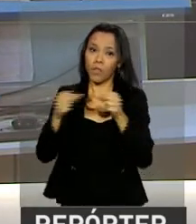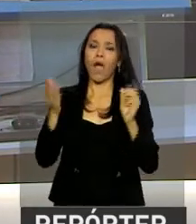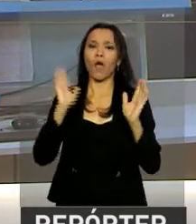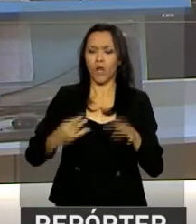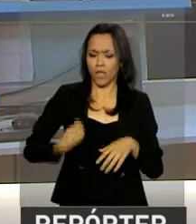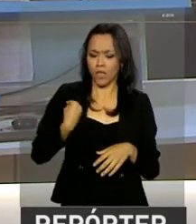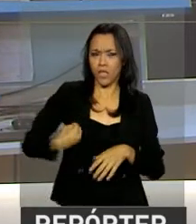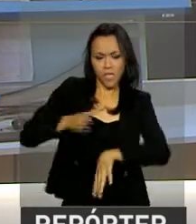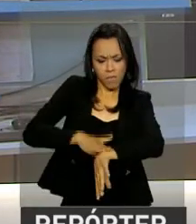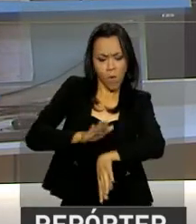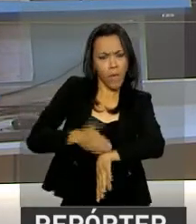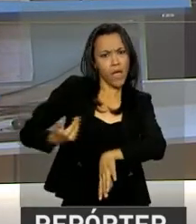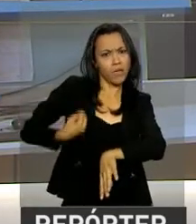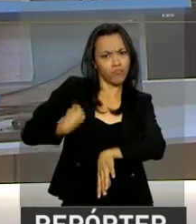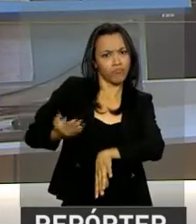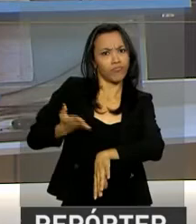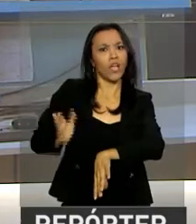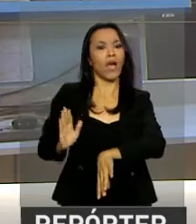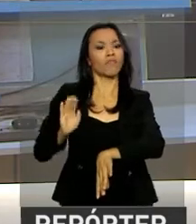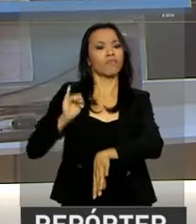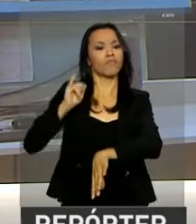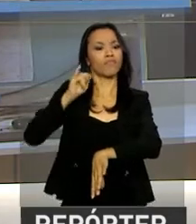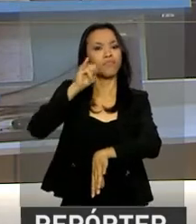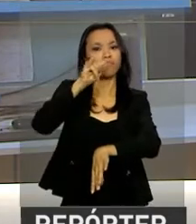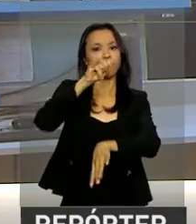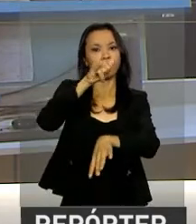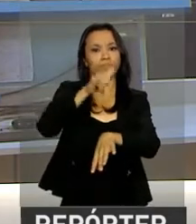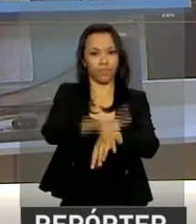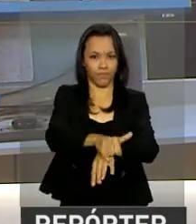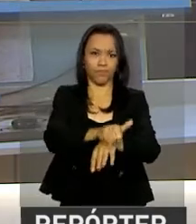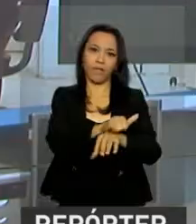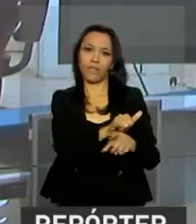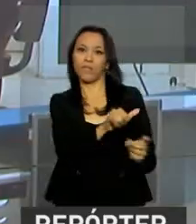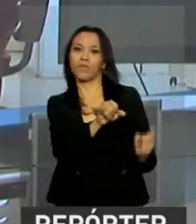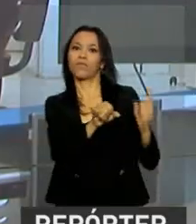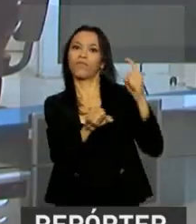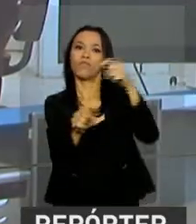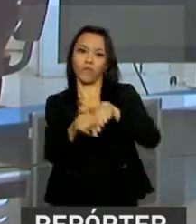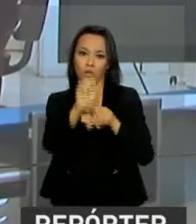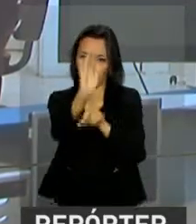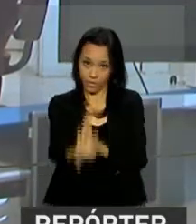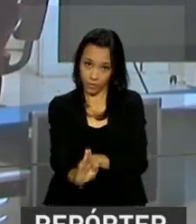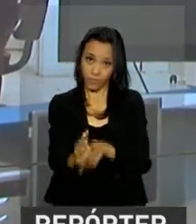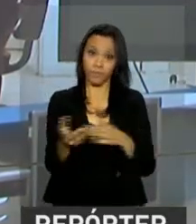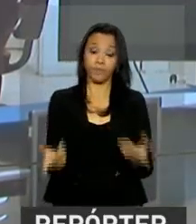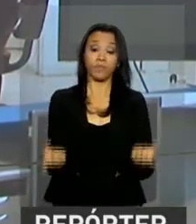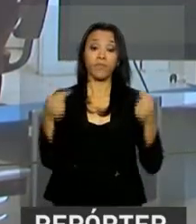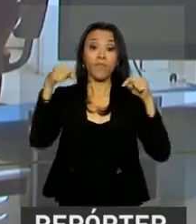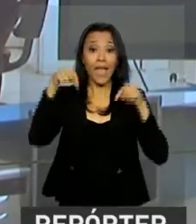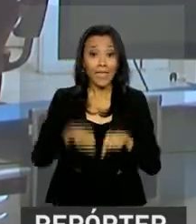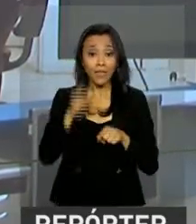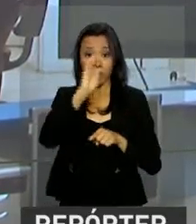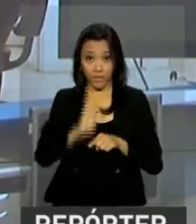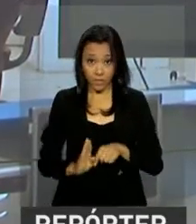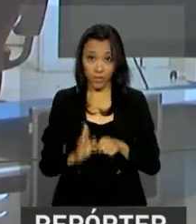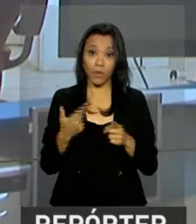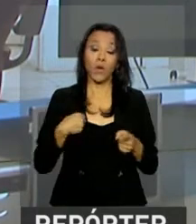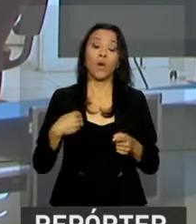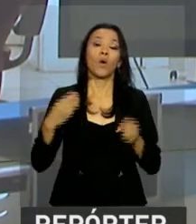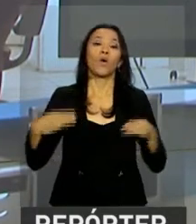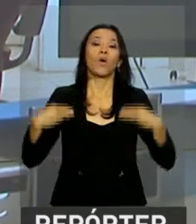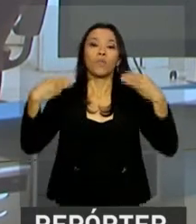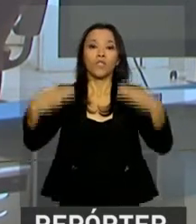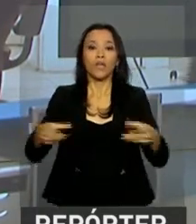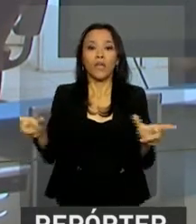neste momento a caminho do aeroporto para retornar ao brasil e aqui no brasil o ministério da educação divulga hoje